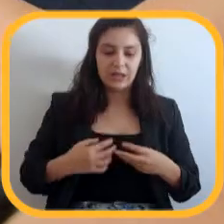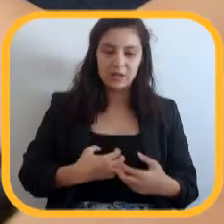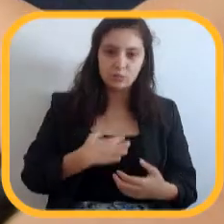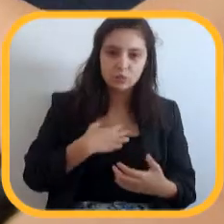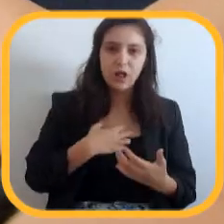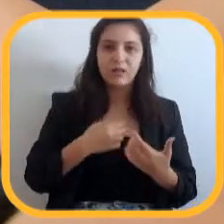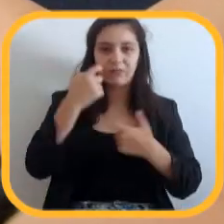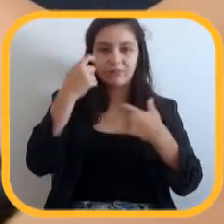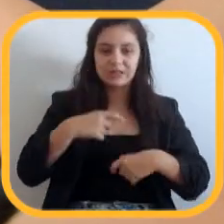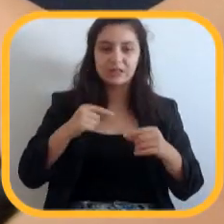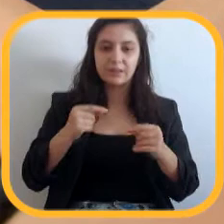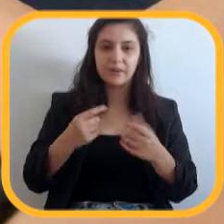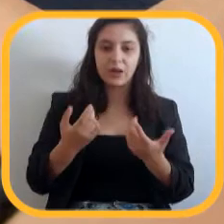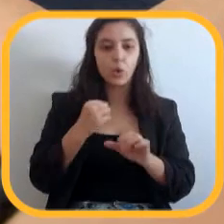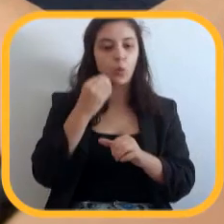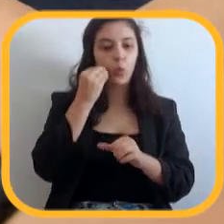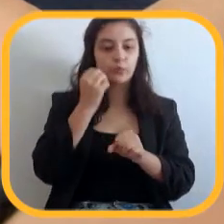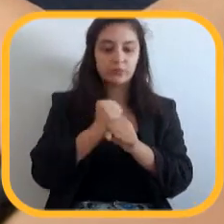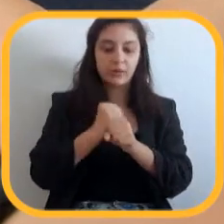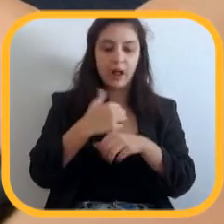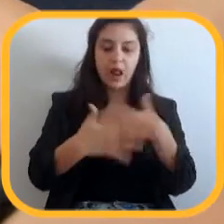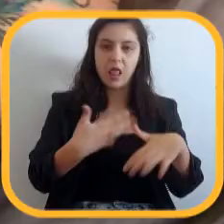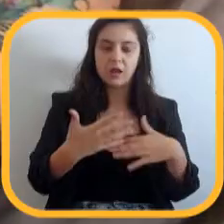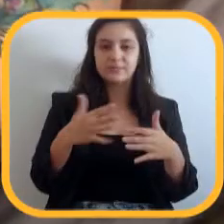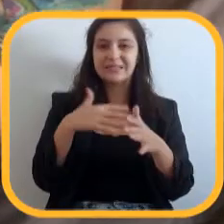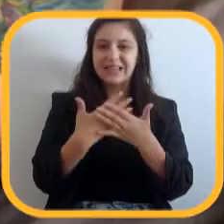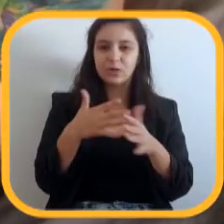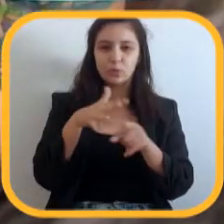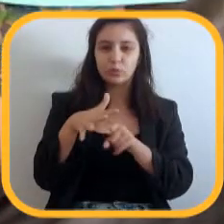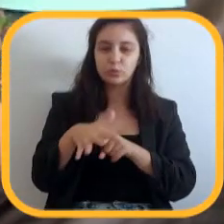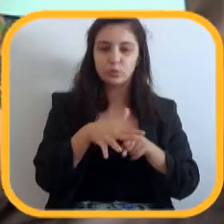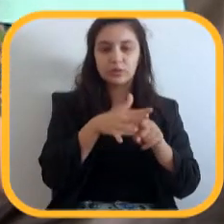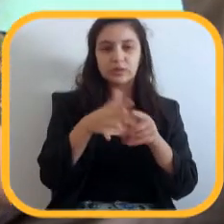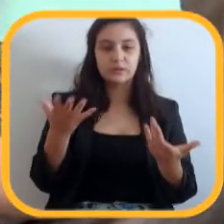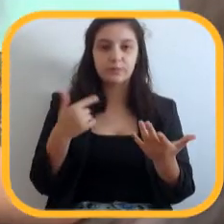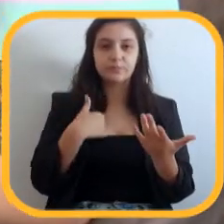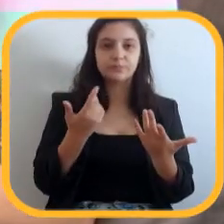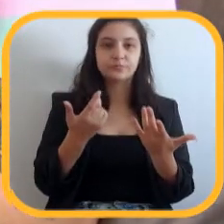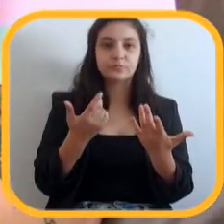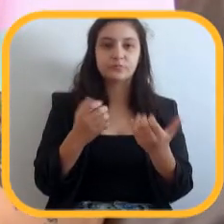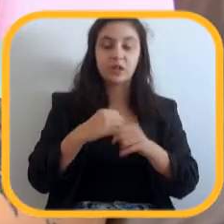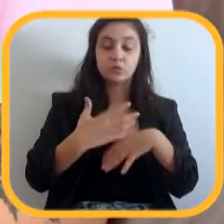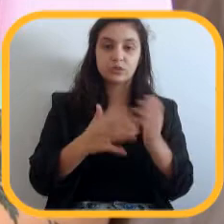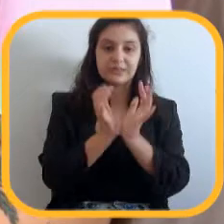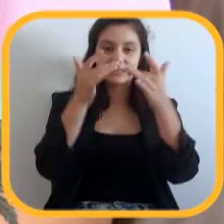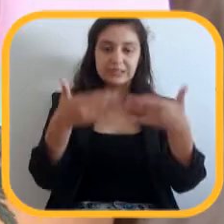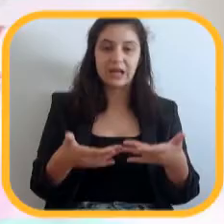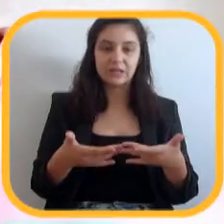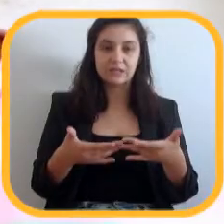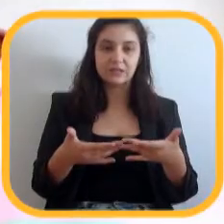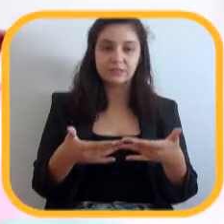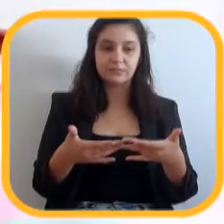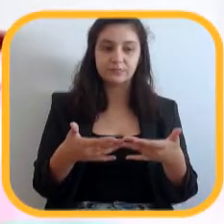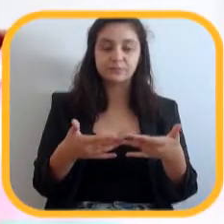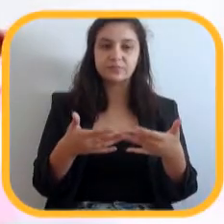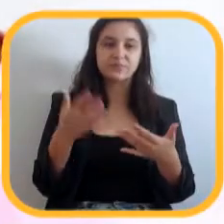parte emocional, física e até o próprio desempenho no trabalho são afetados. Para Thaisa Santos, executiva de site e conteúdos, as